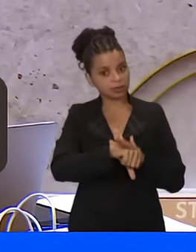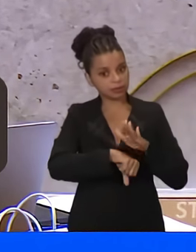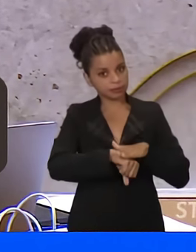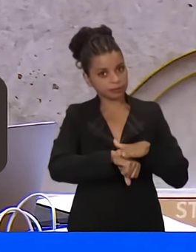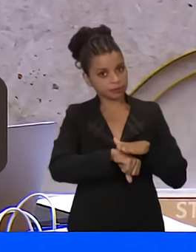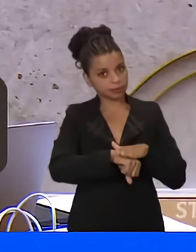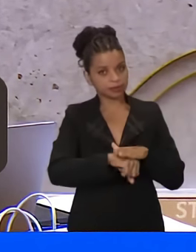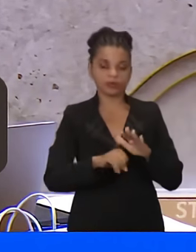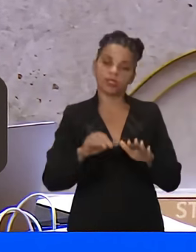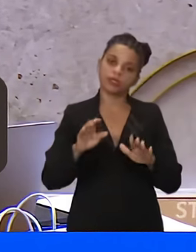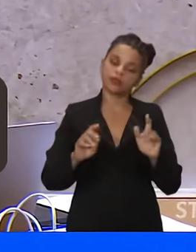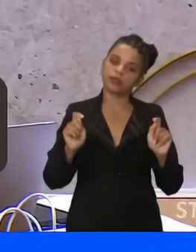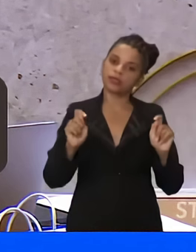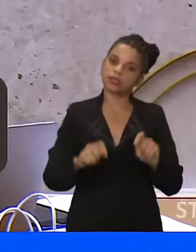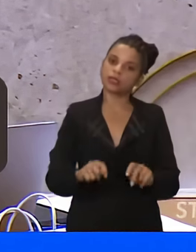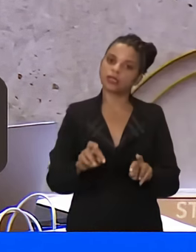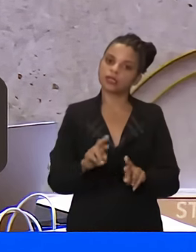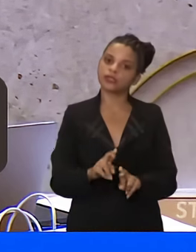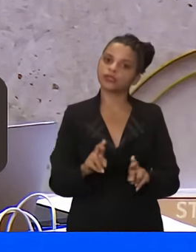fazer uma distinção,